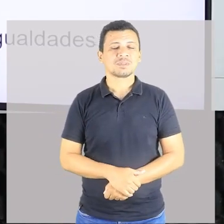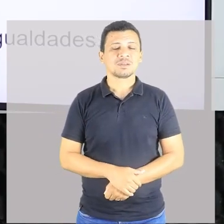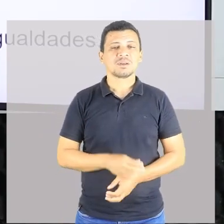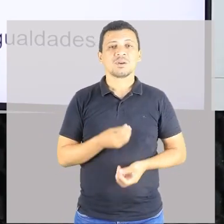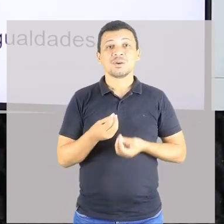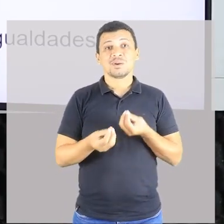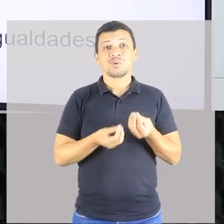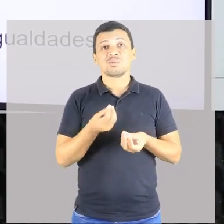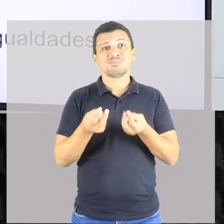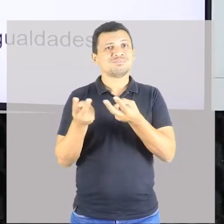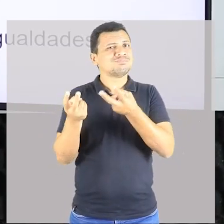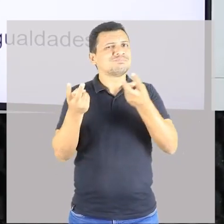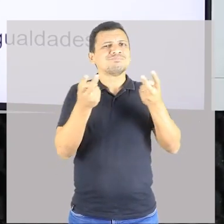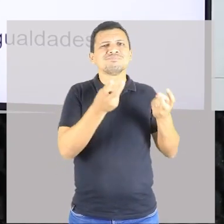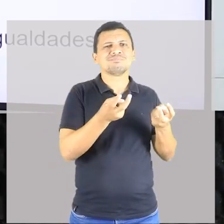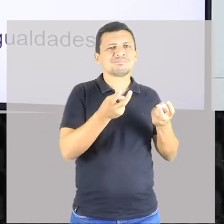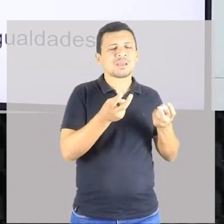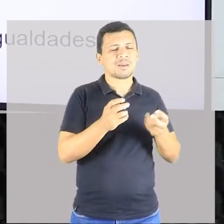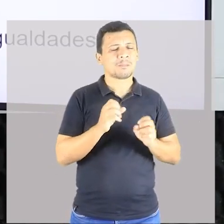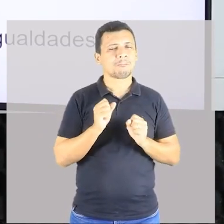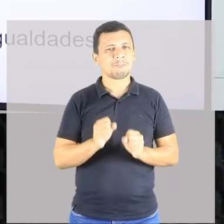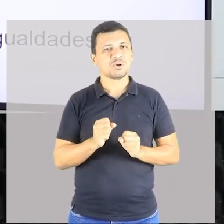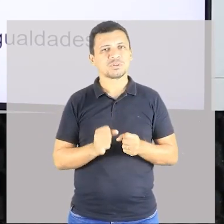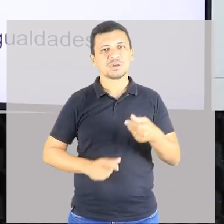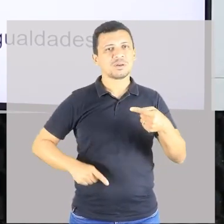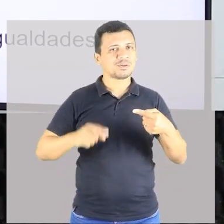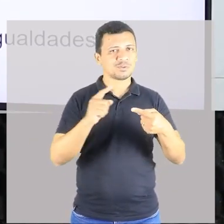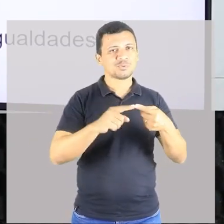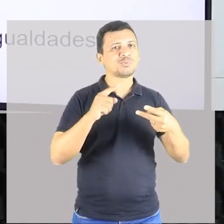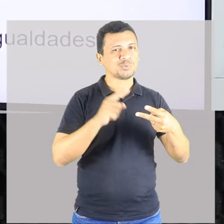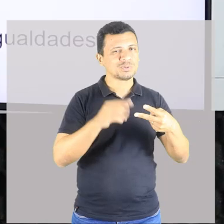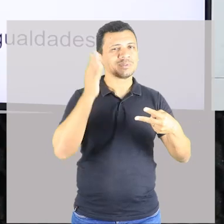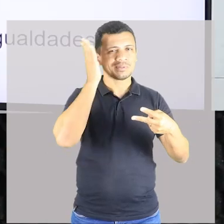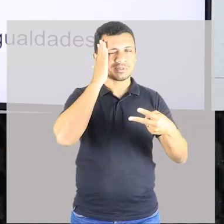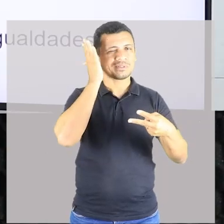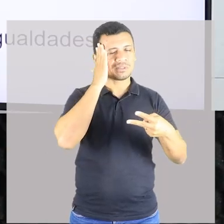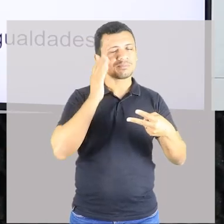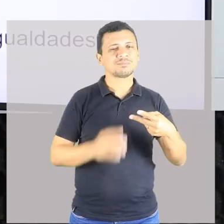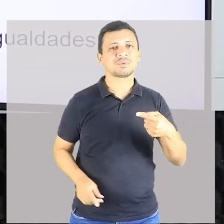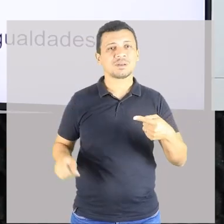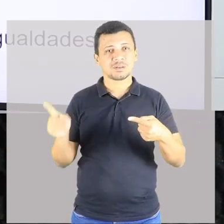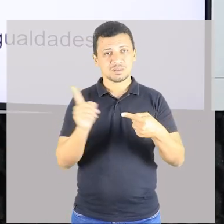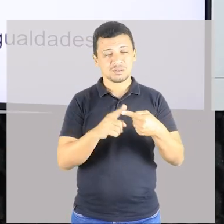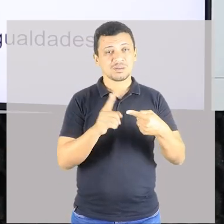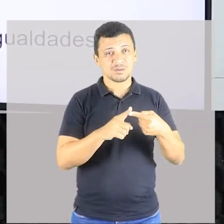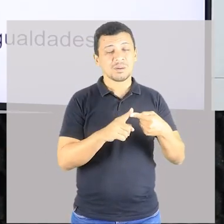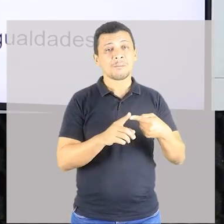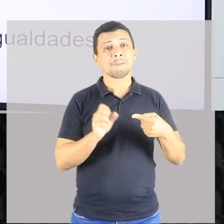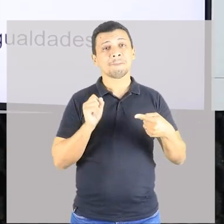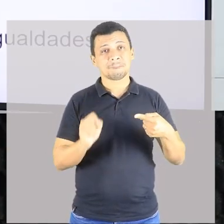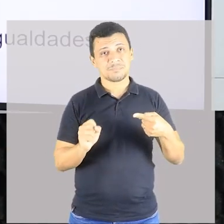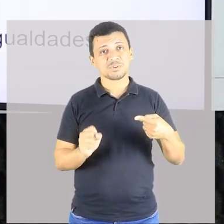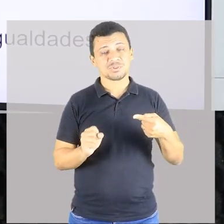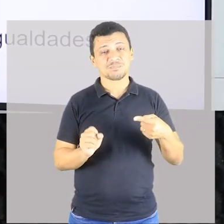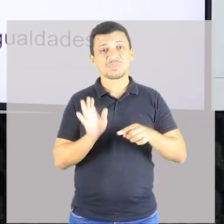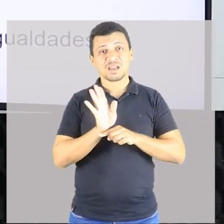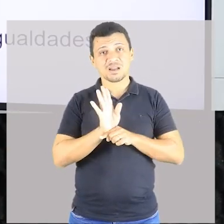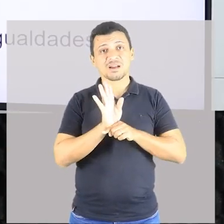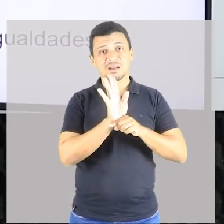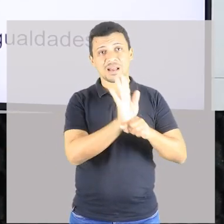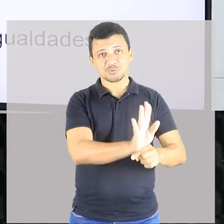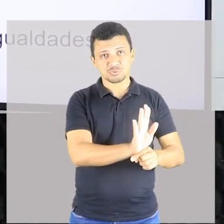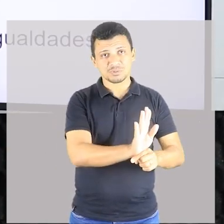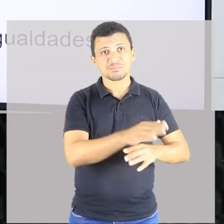dessa perspectiva maior, nós podemos chegar a 2 conclusões muito práticas. A globalização, ao mesmo tempo que ela pode ajudar